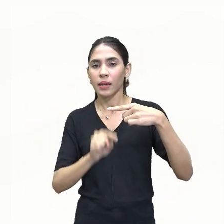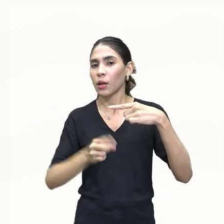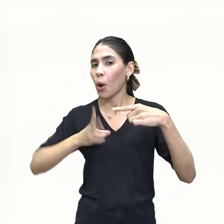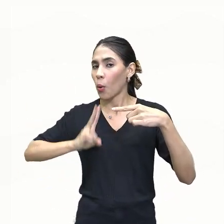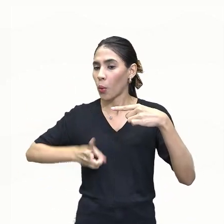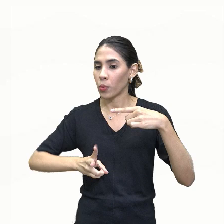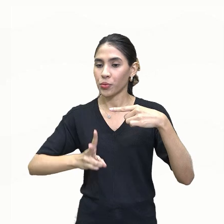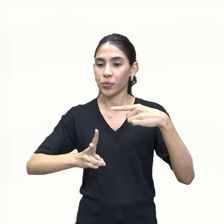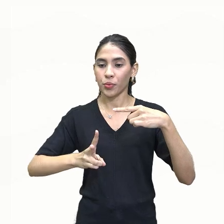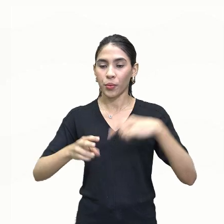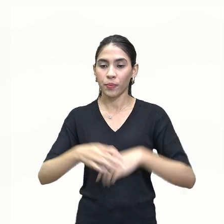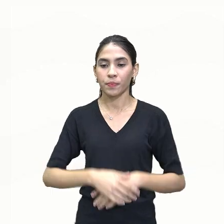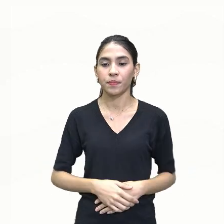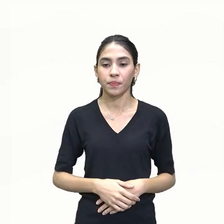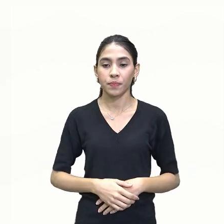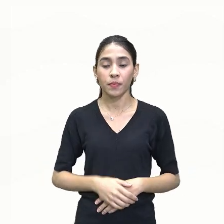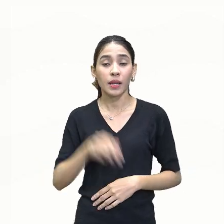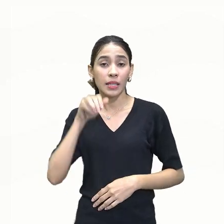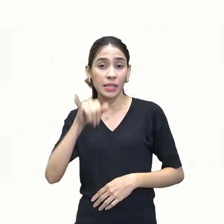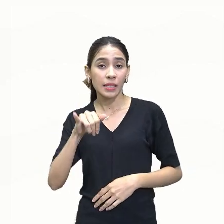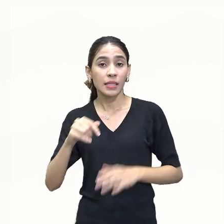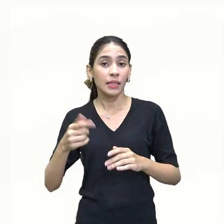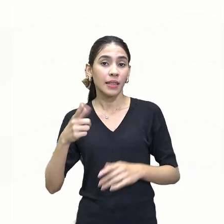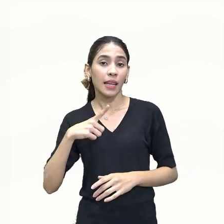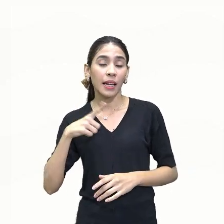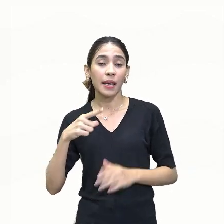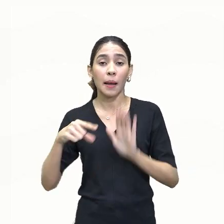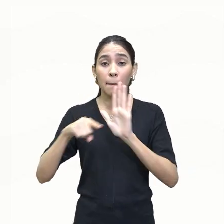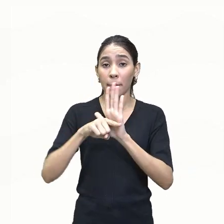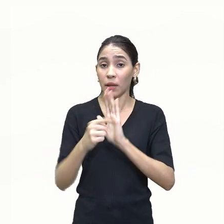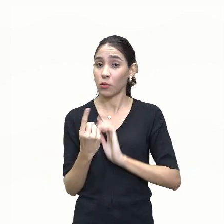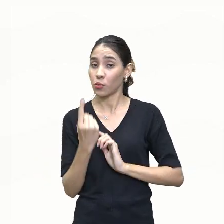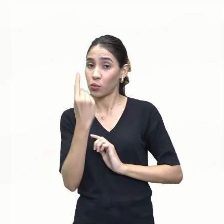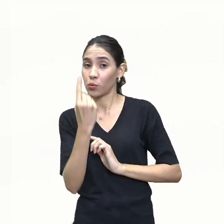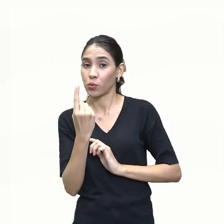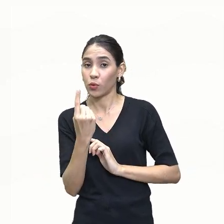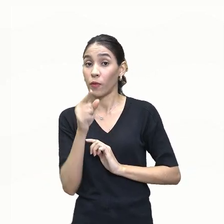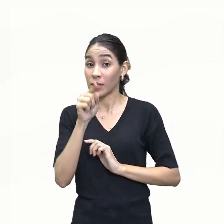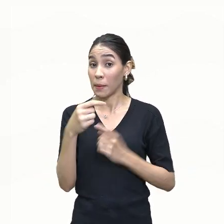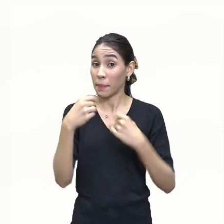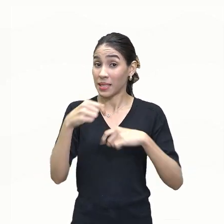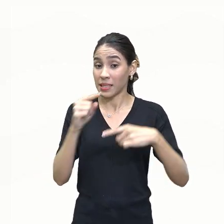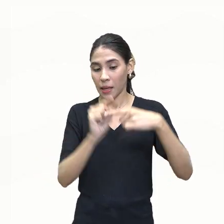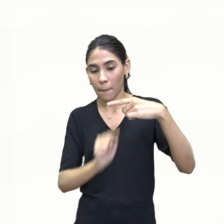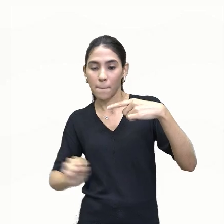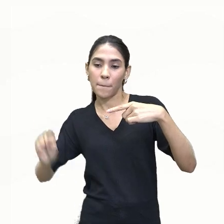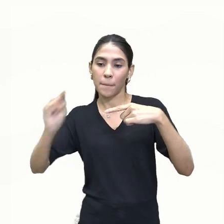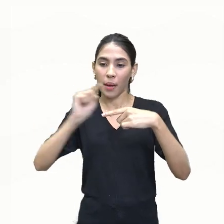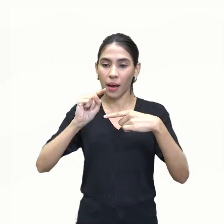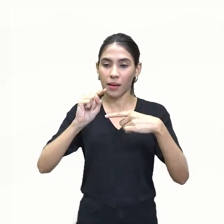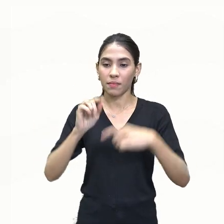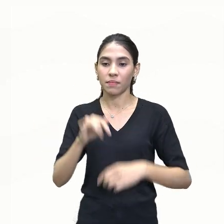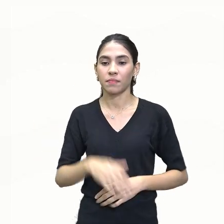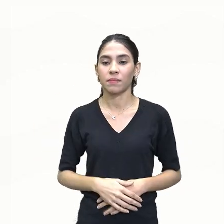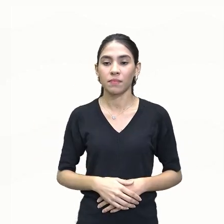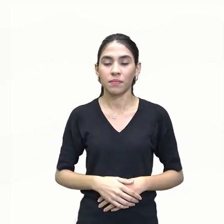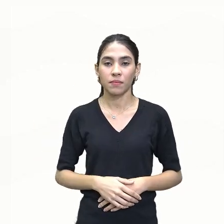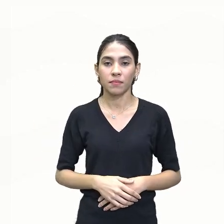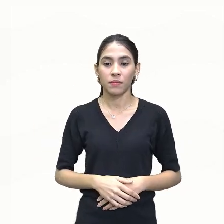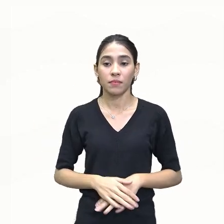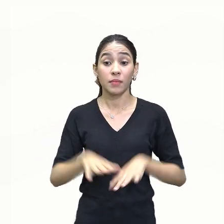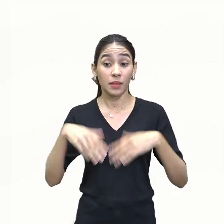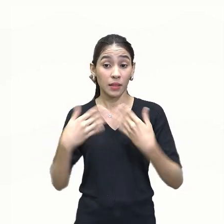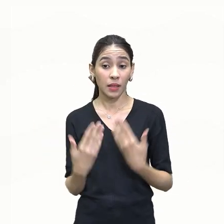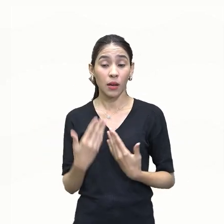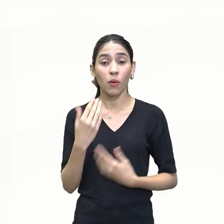que é elevado a menos 1. Se é elevado a menos 1, significa que você vai inverter o número, tá? A base. Então,